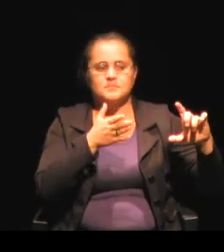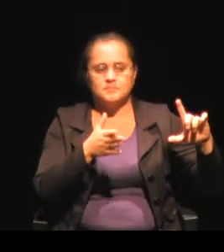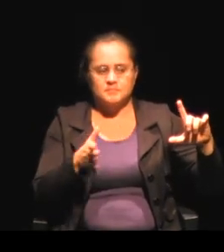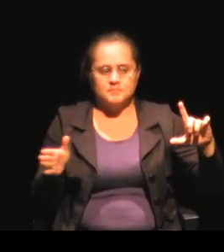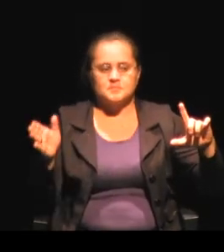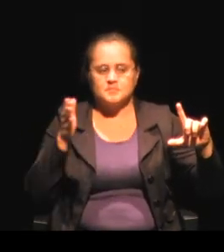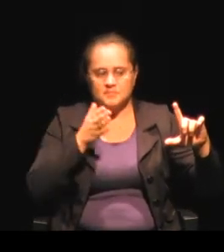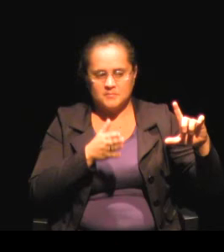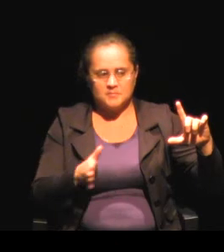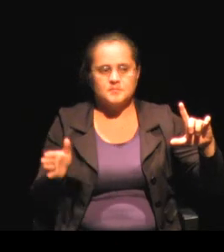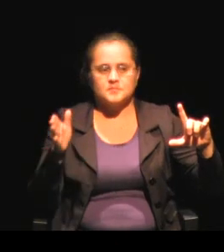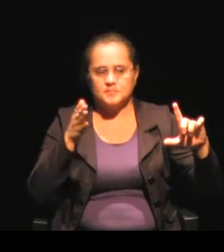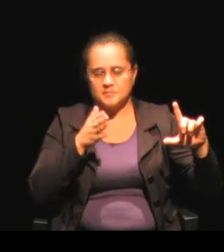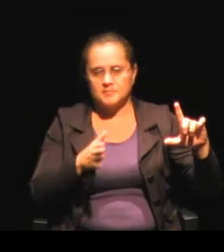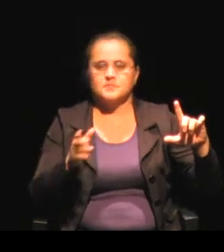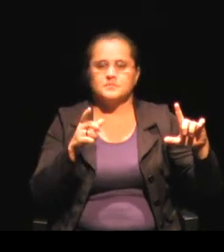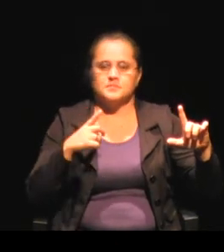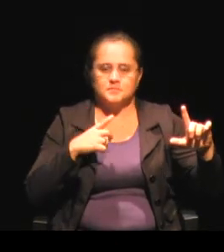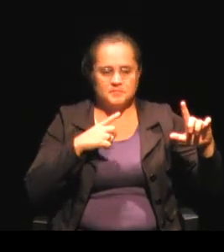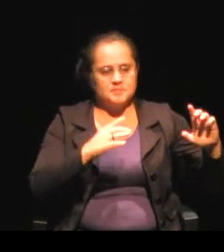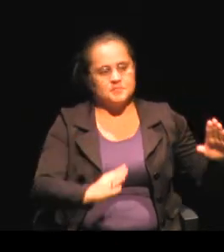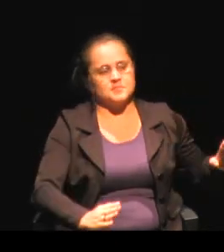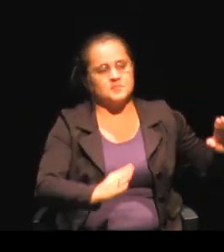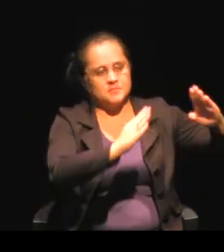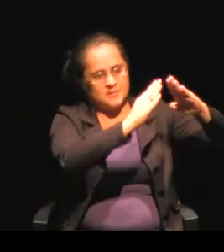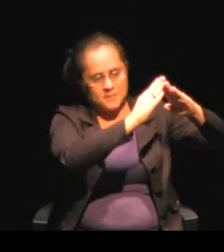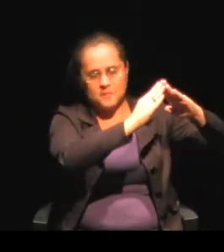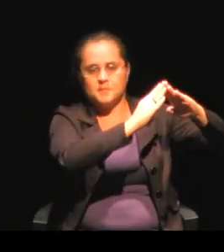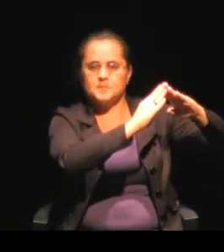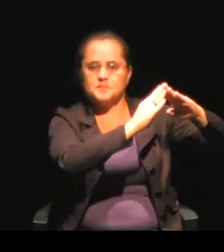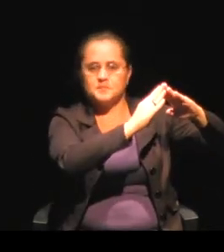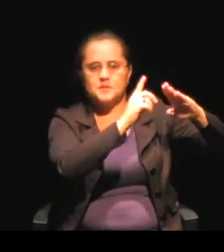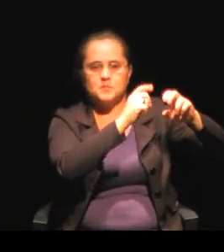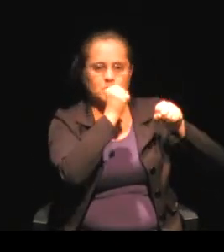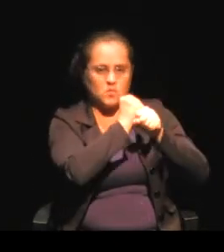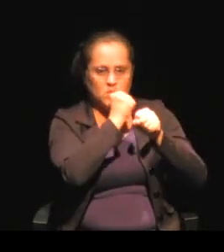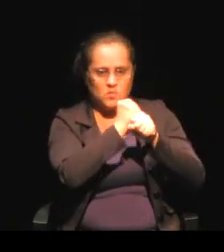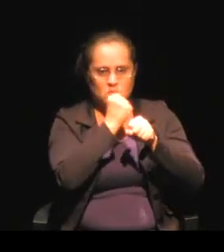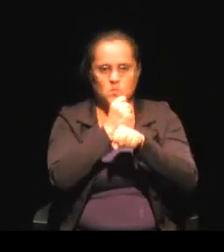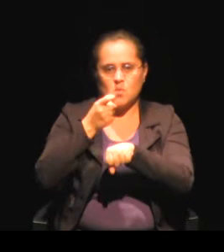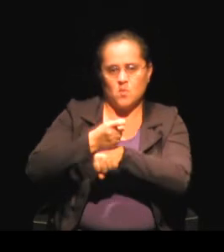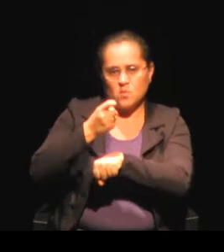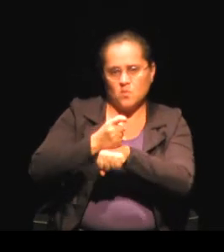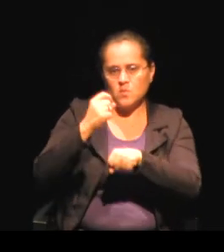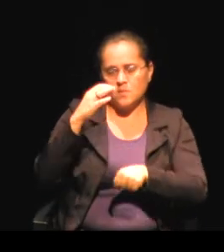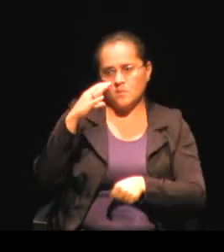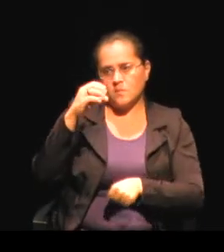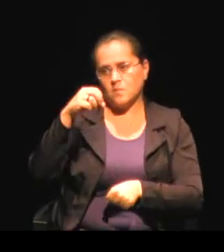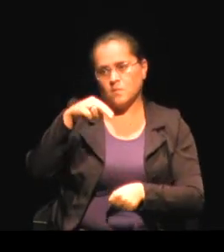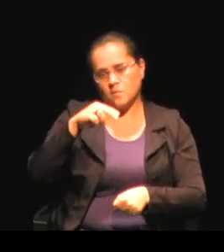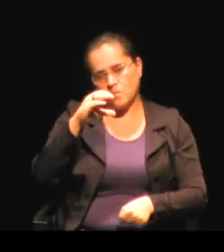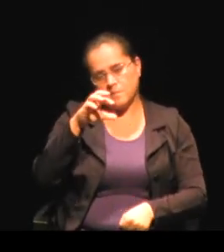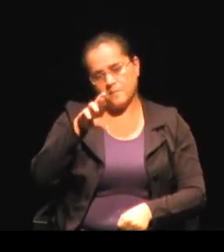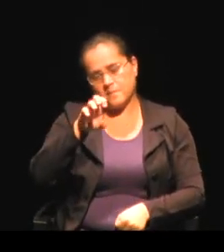irmão do guia aí, um paisagismo do sertão. Esse é o galpão, a textura do galpão reconstruído, e essa é a textura do concreto,